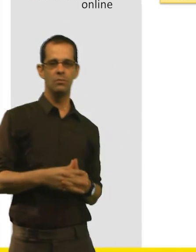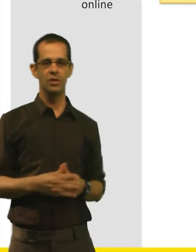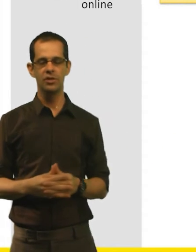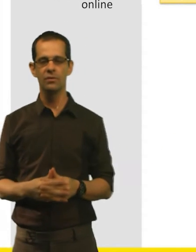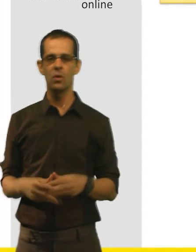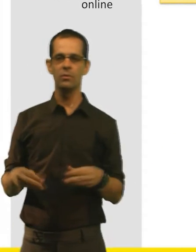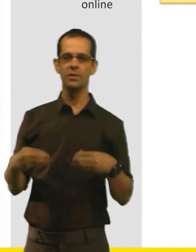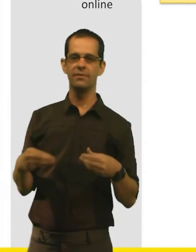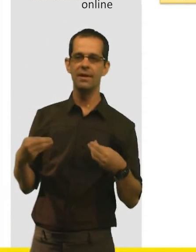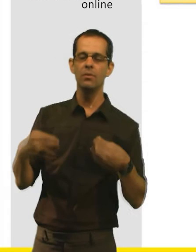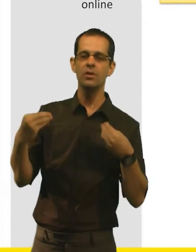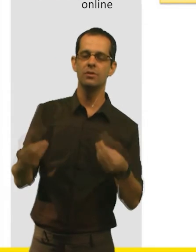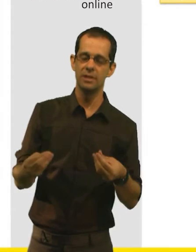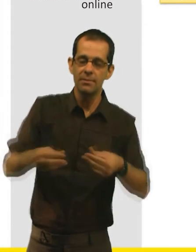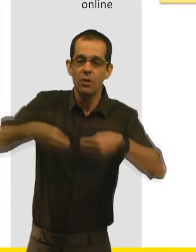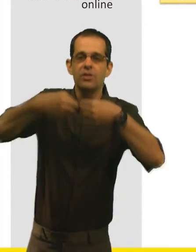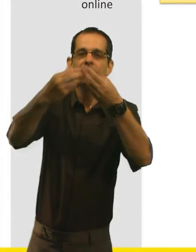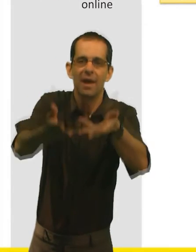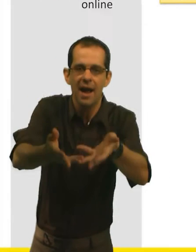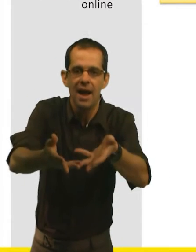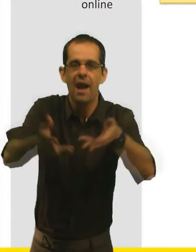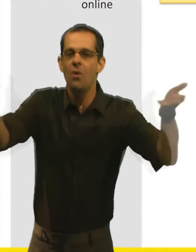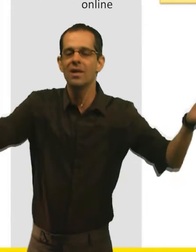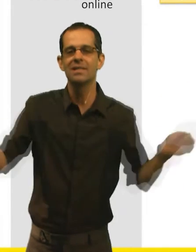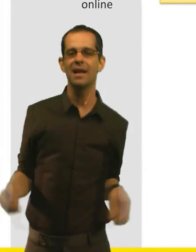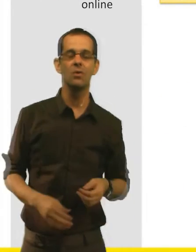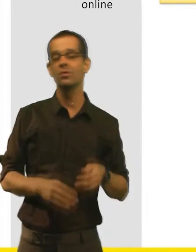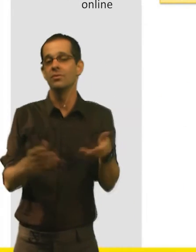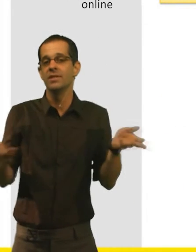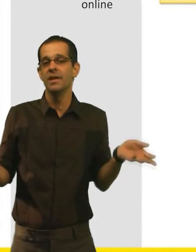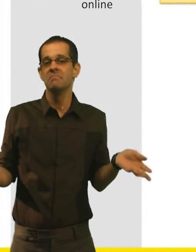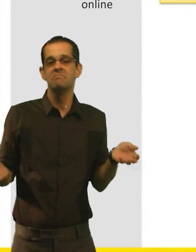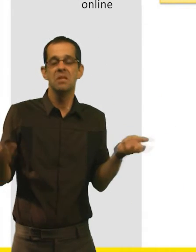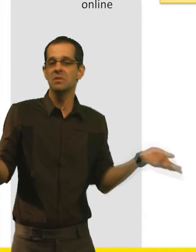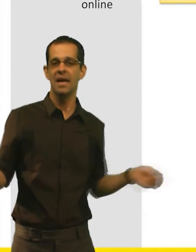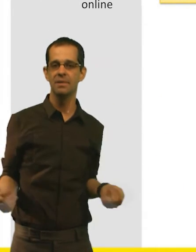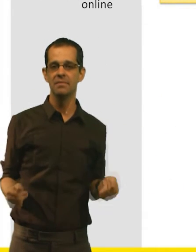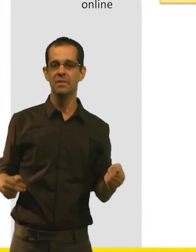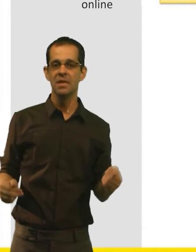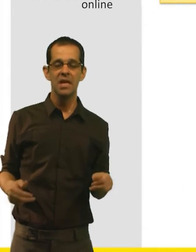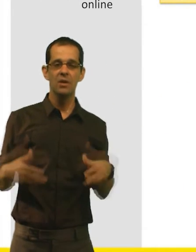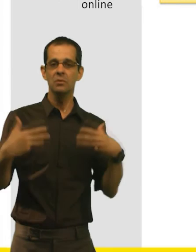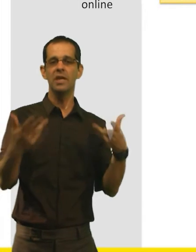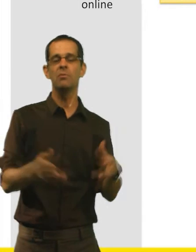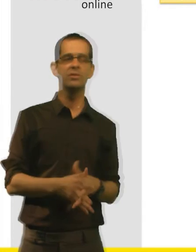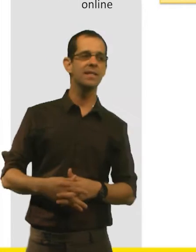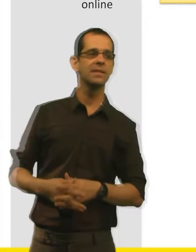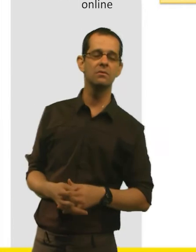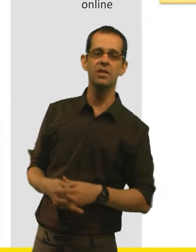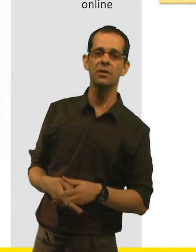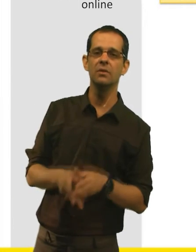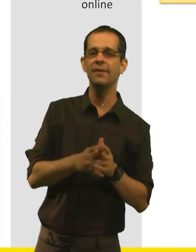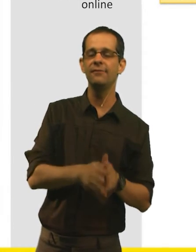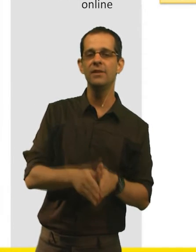um objetivo, como você vai se motivar a alcançar algo que você não sabe? Eu não tenho